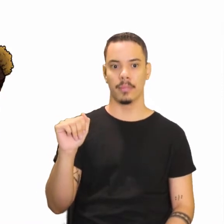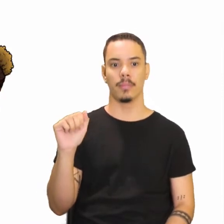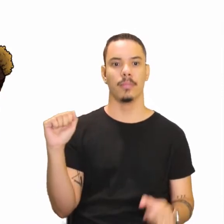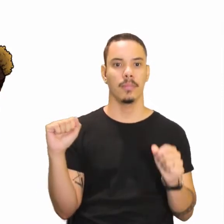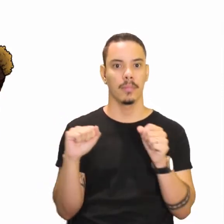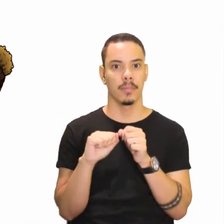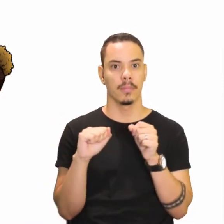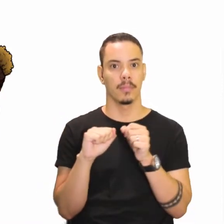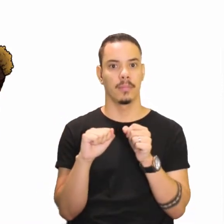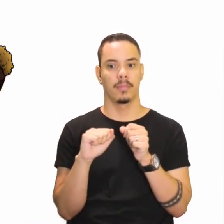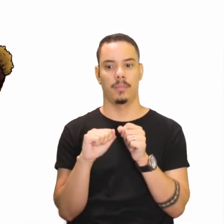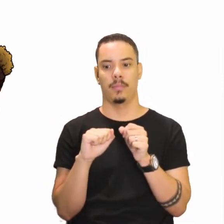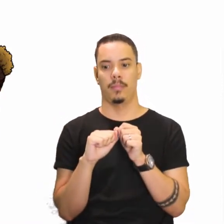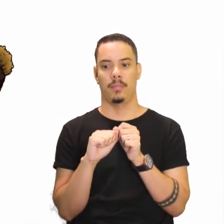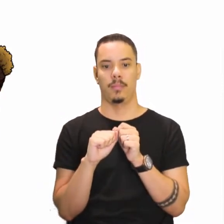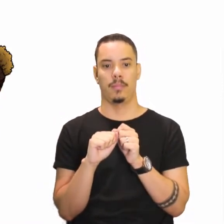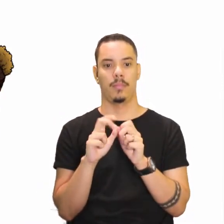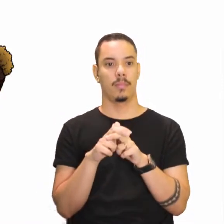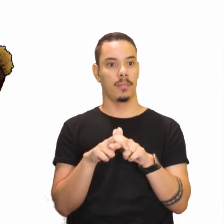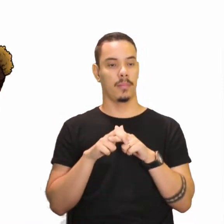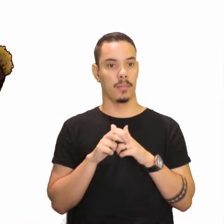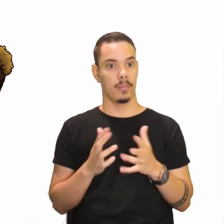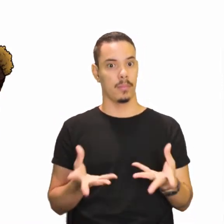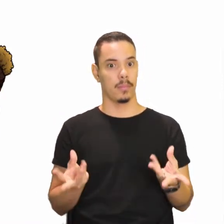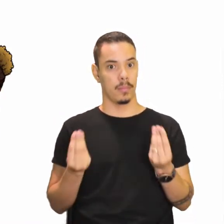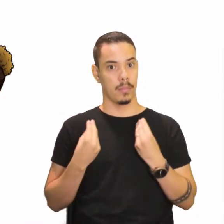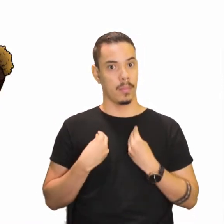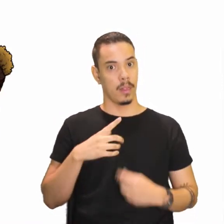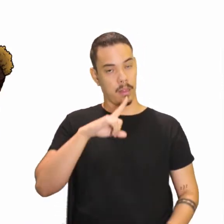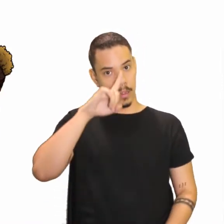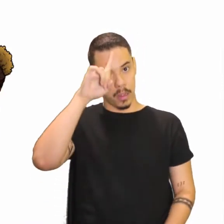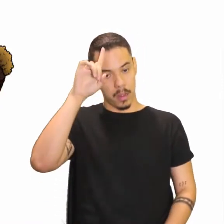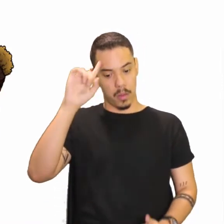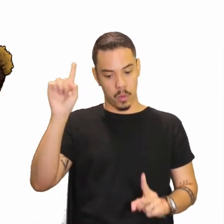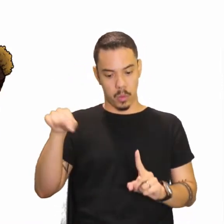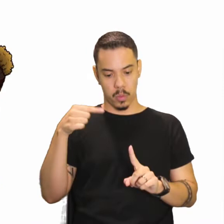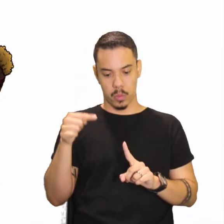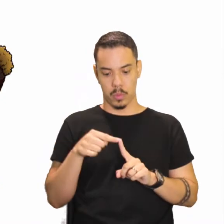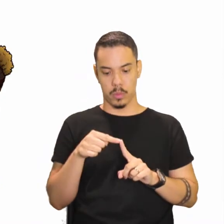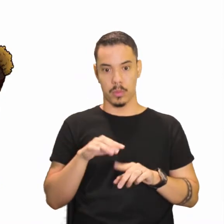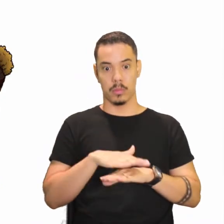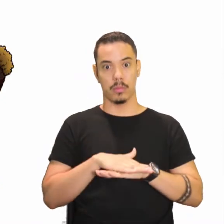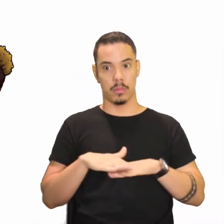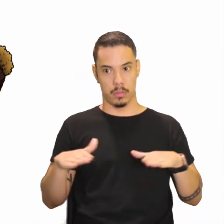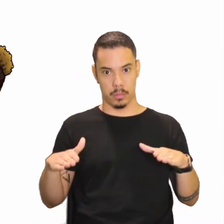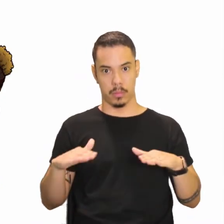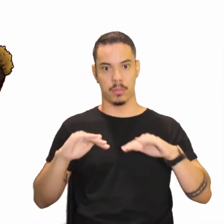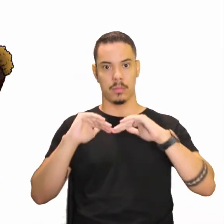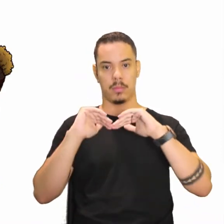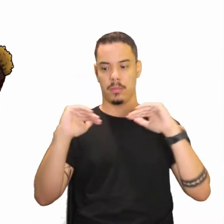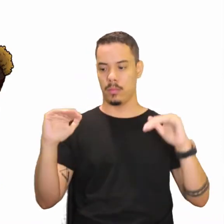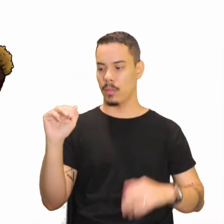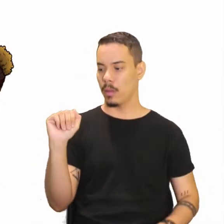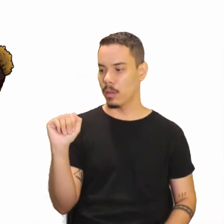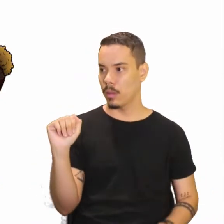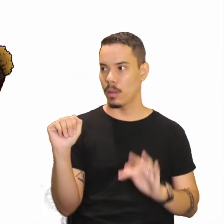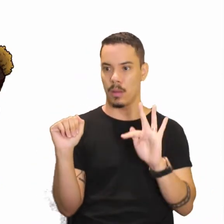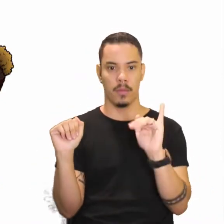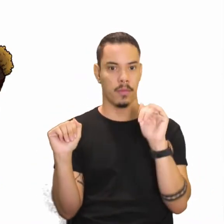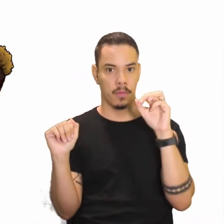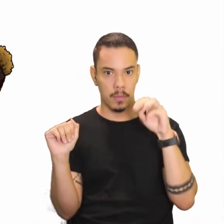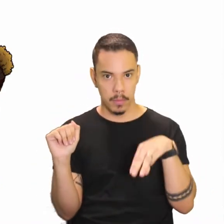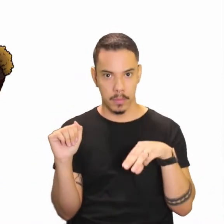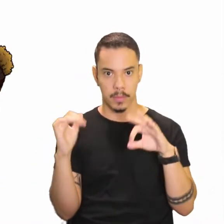fazer algo, né? Então, uma ideia de finalidade vai ser o afim separado.